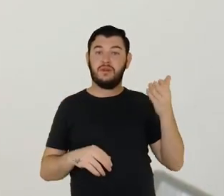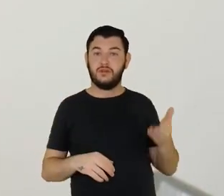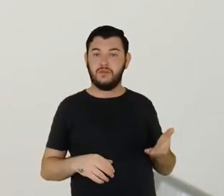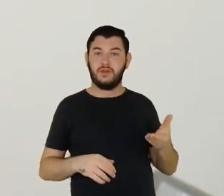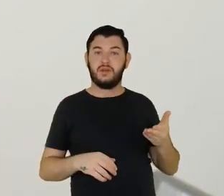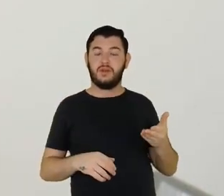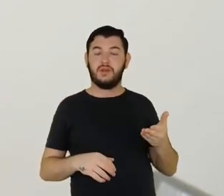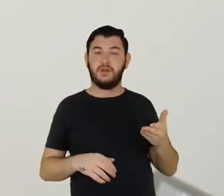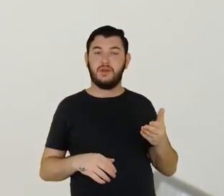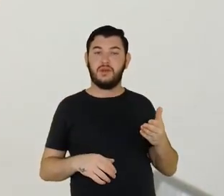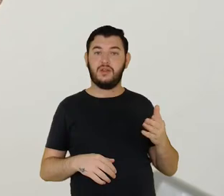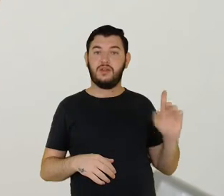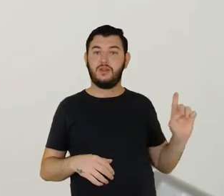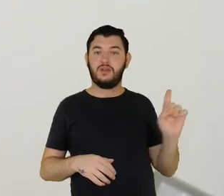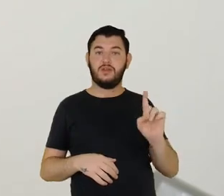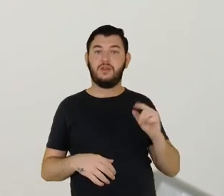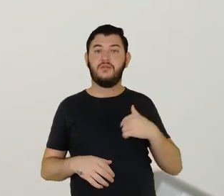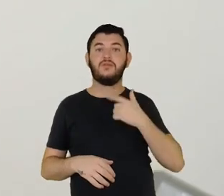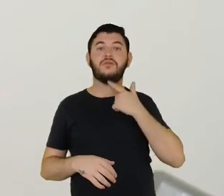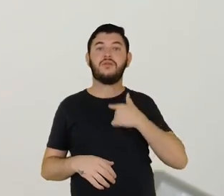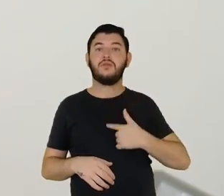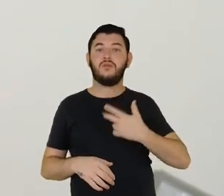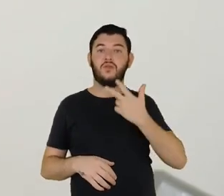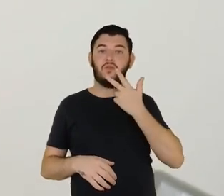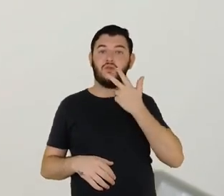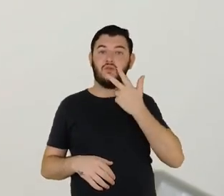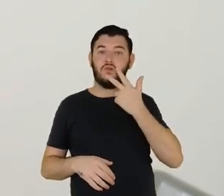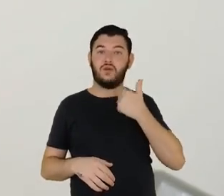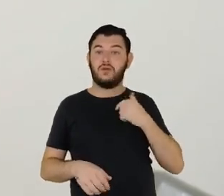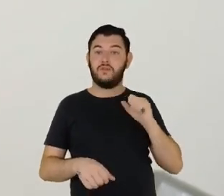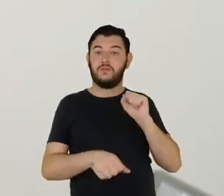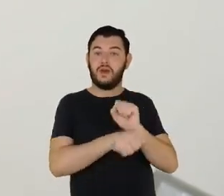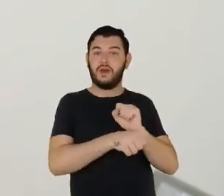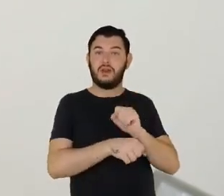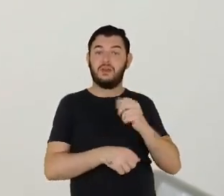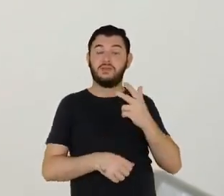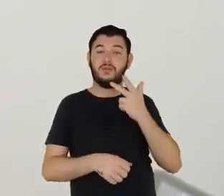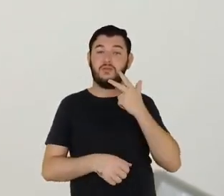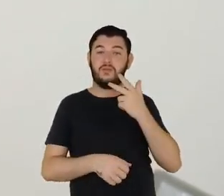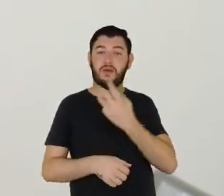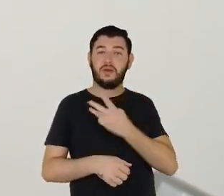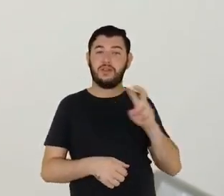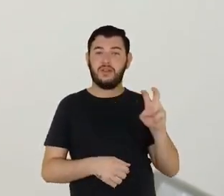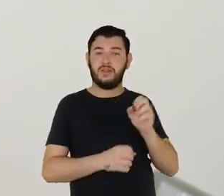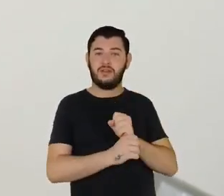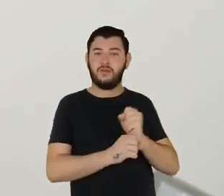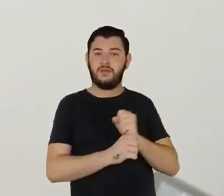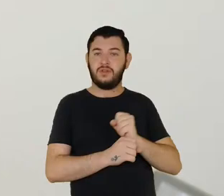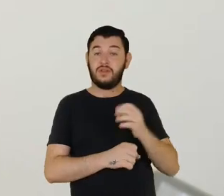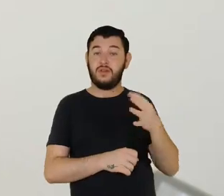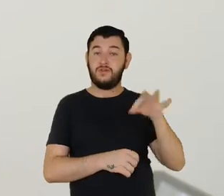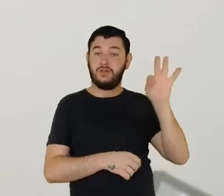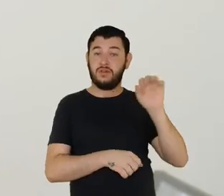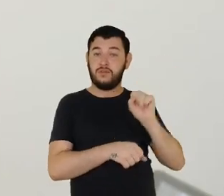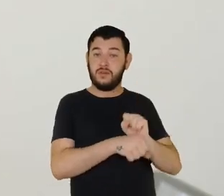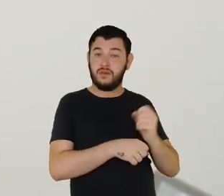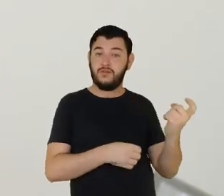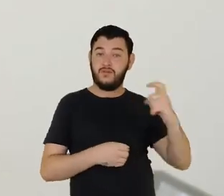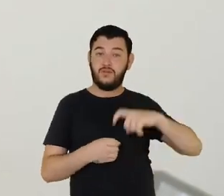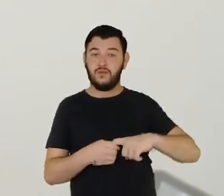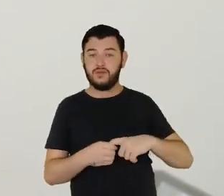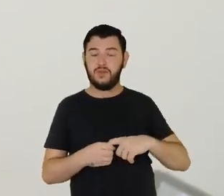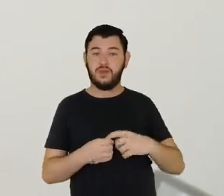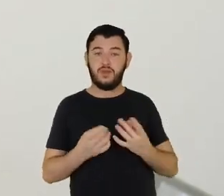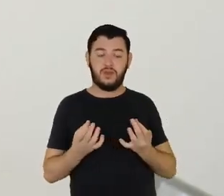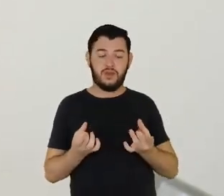há 35 anos, depois fui morar na França um tempo, voltei a fumar aquele tabaquinho Toda mulher francesa fuma tabaquinho. E